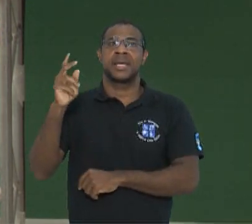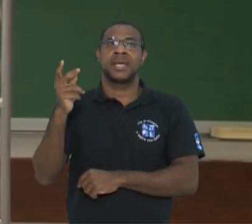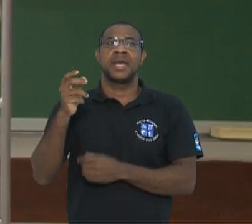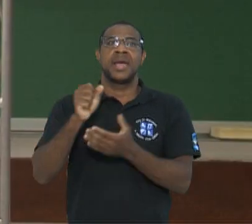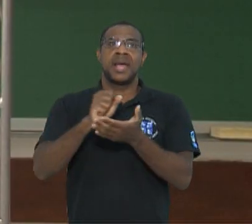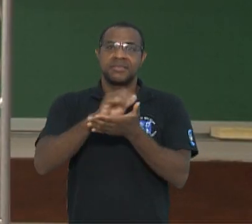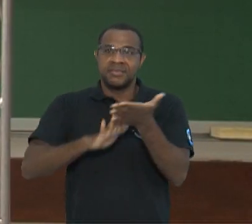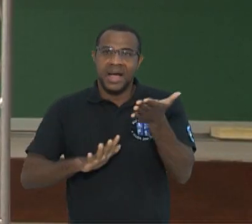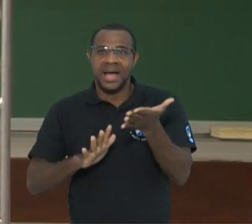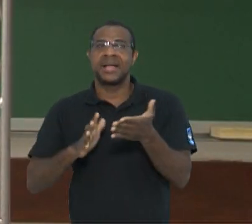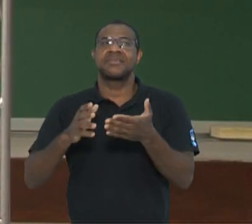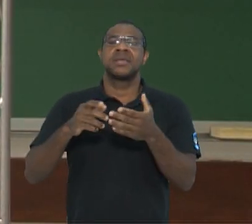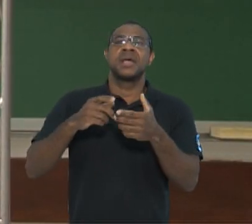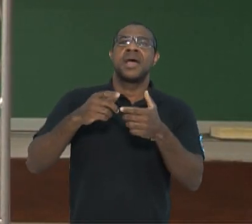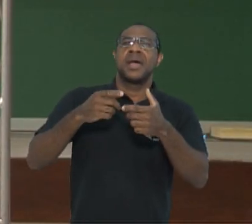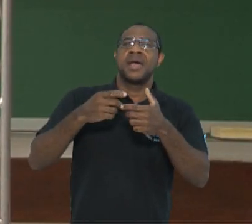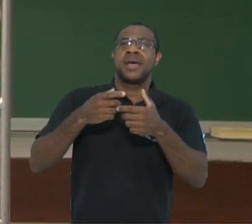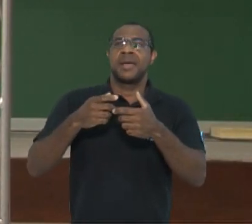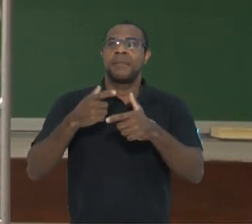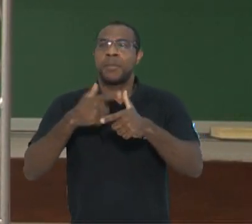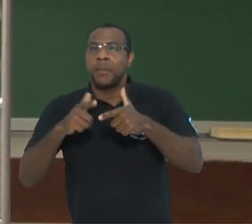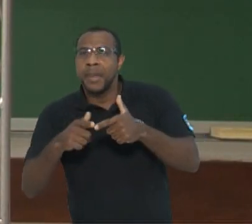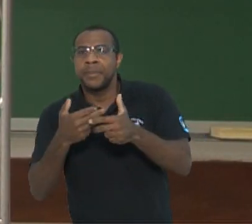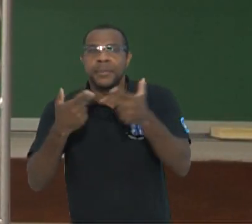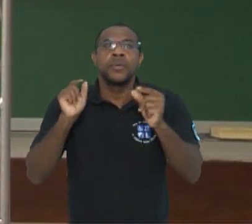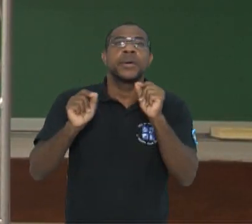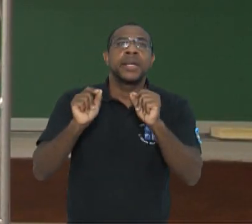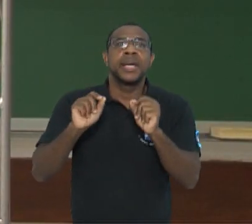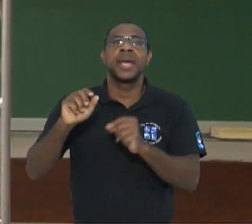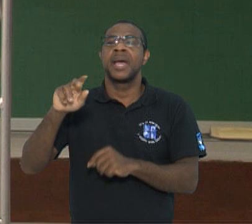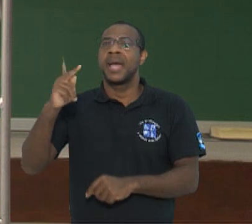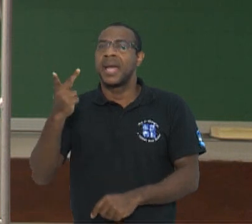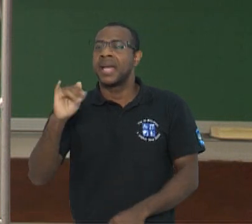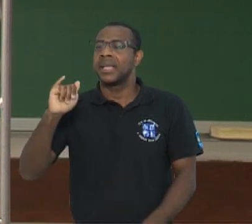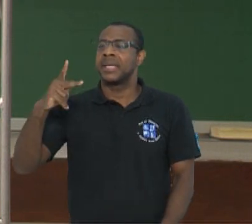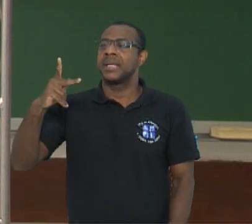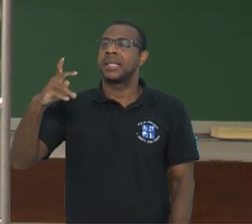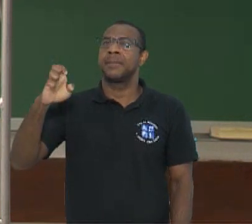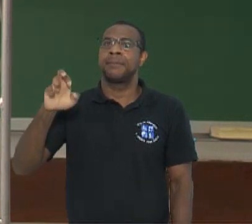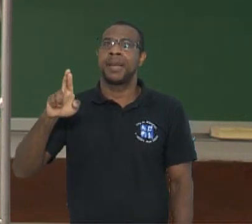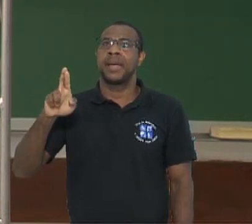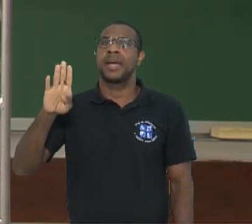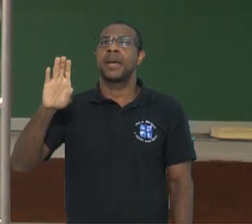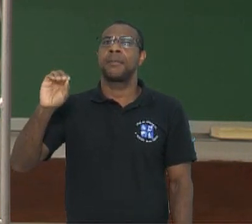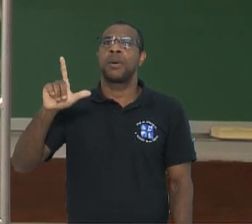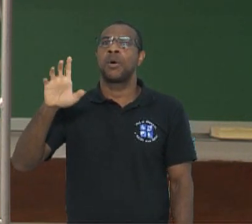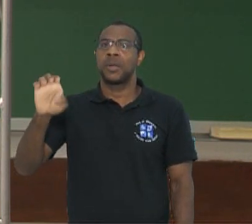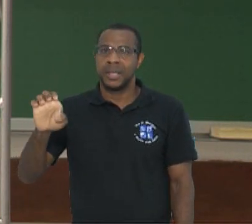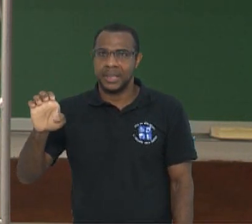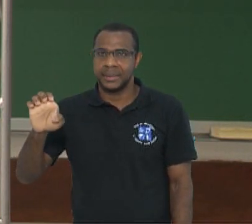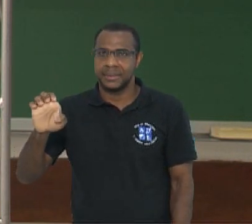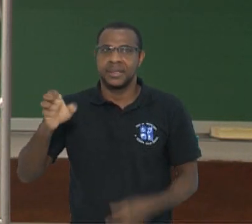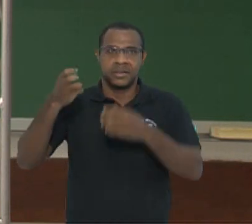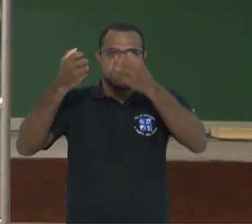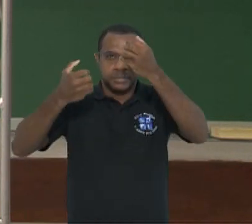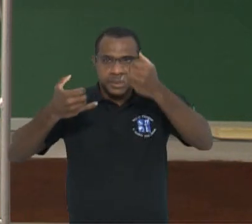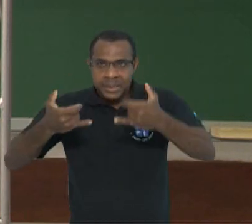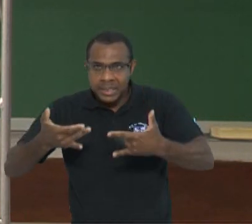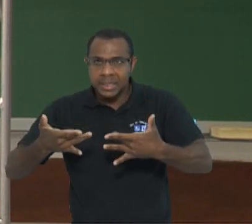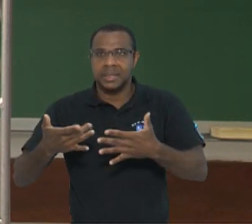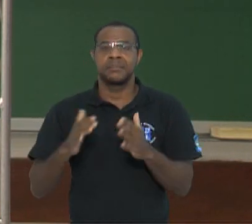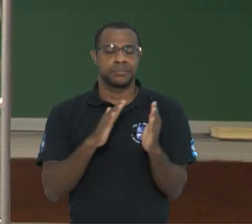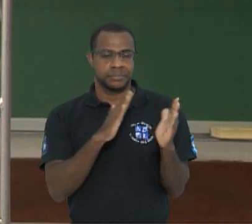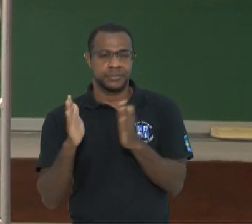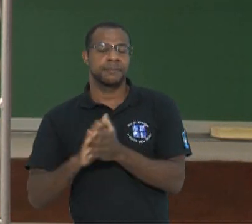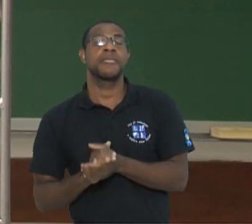continuar trabalhando sobre esse assunto, sobre hipérbole, mas nas próximas aulas. Por hoje, eu quero relembrá-los de que